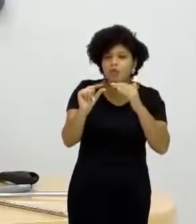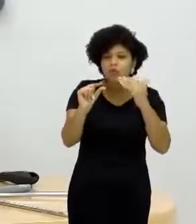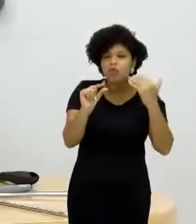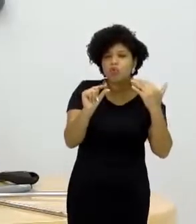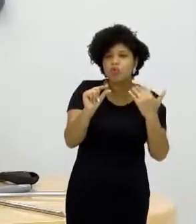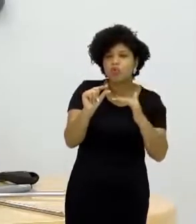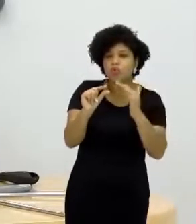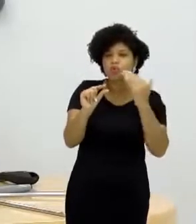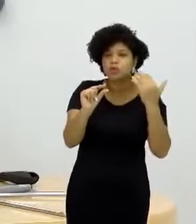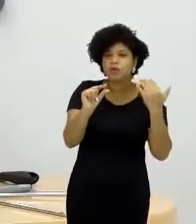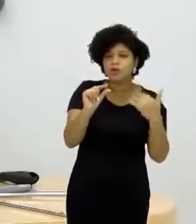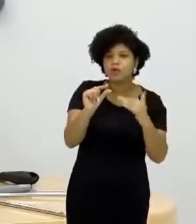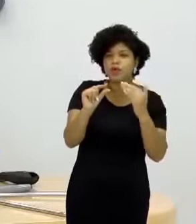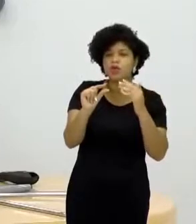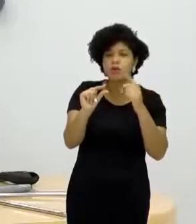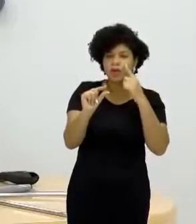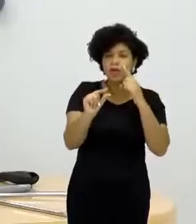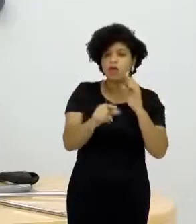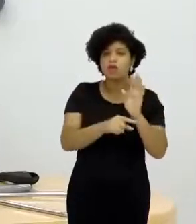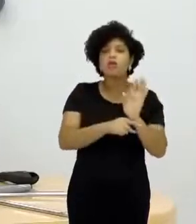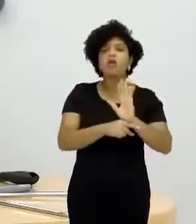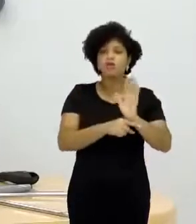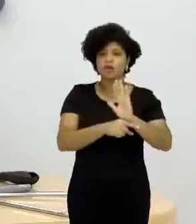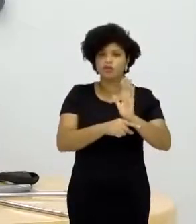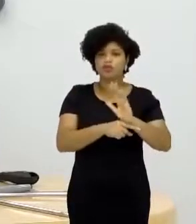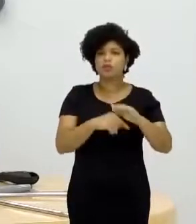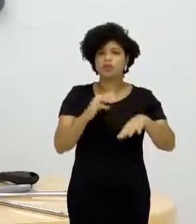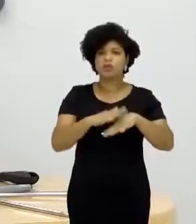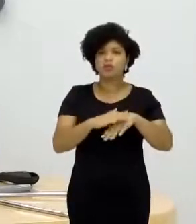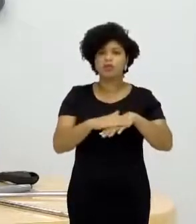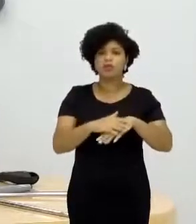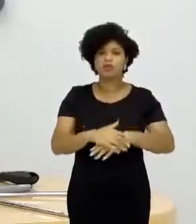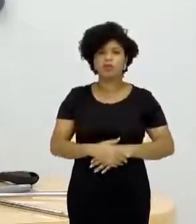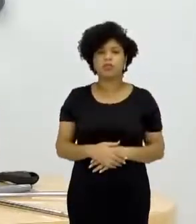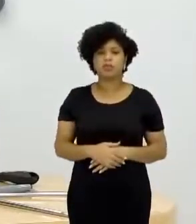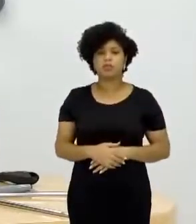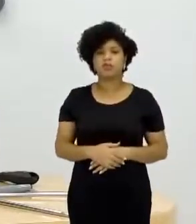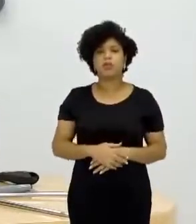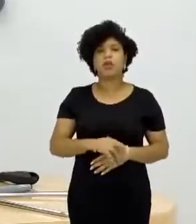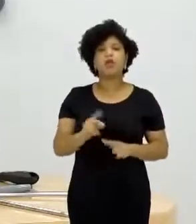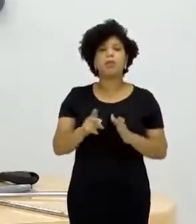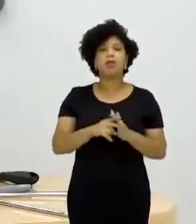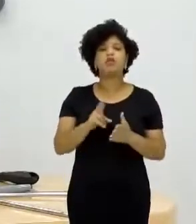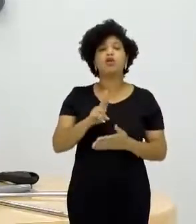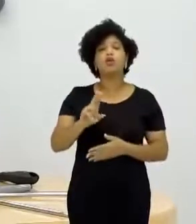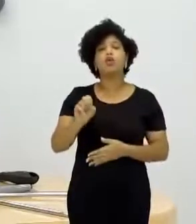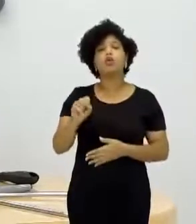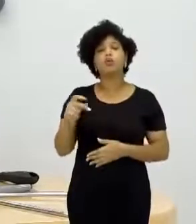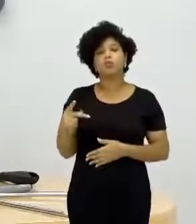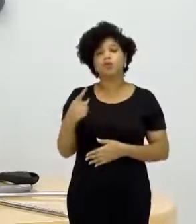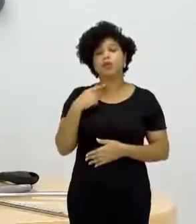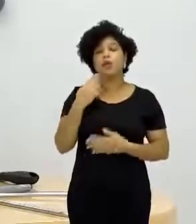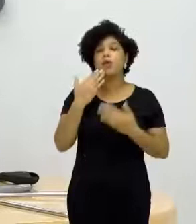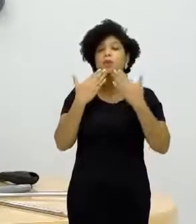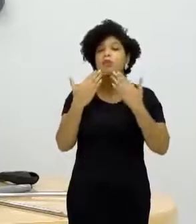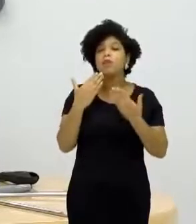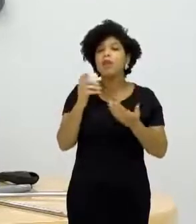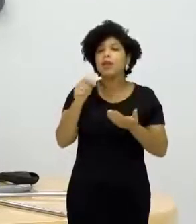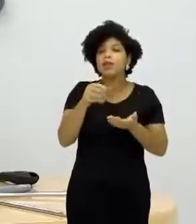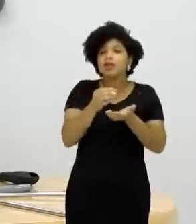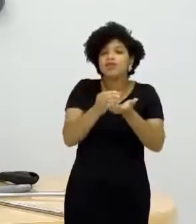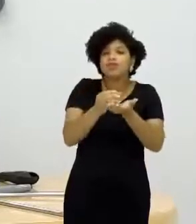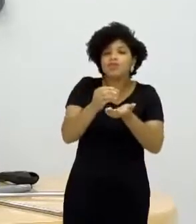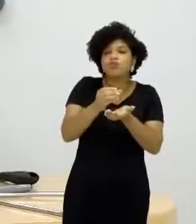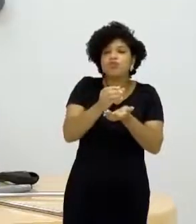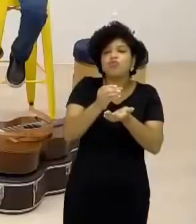uma aula aí que eu vou mostrar pra vocês um vídeo que a gente produziu lá no Instituto de Física da USP que mostra a levitação acústica, tá? É.